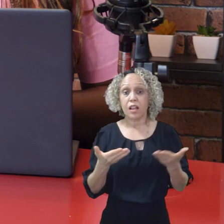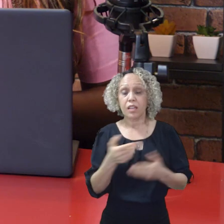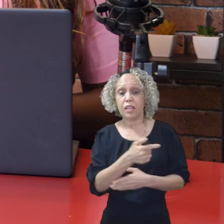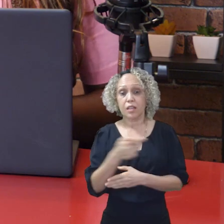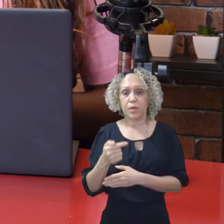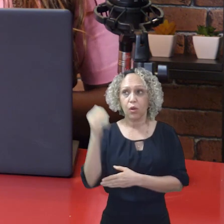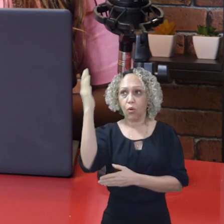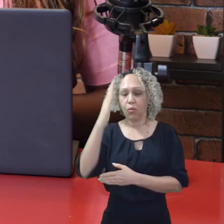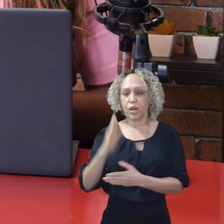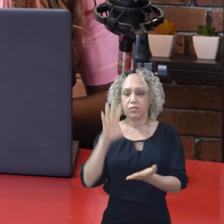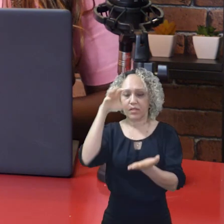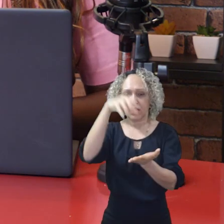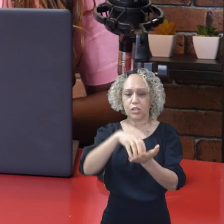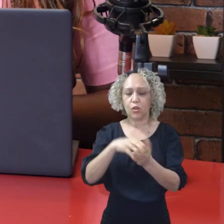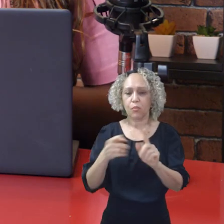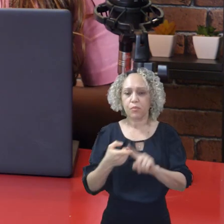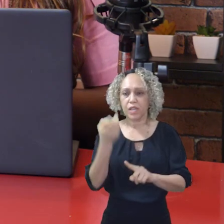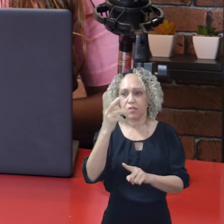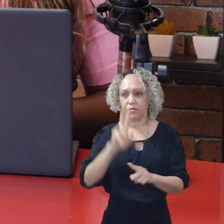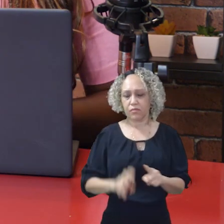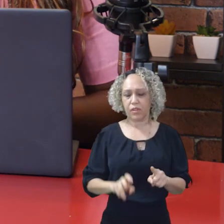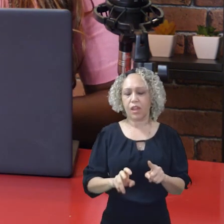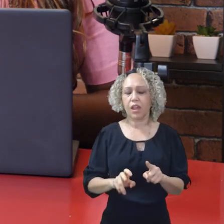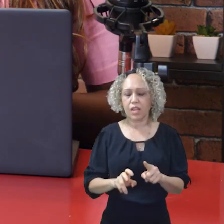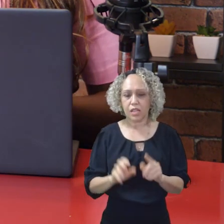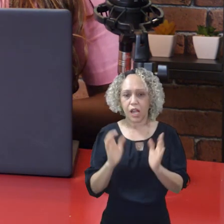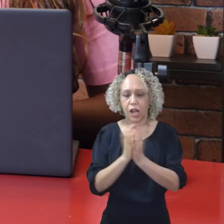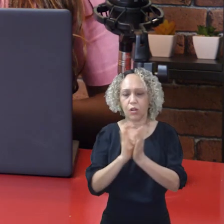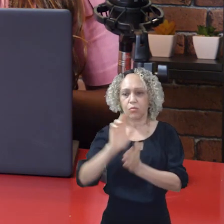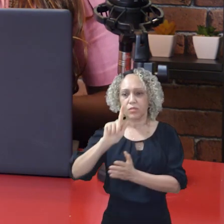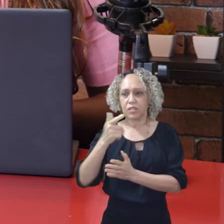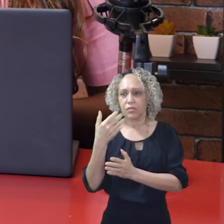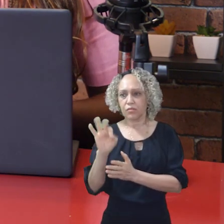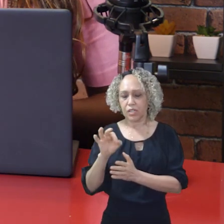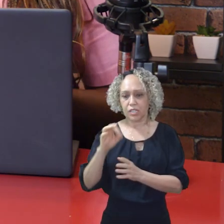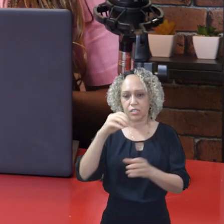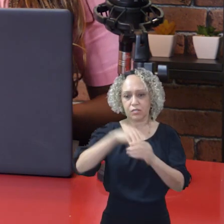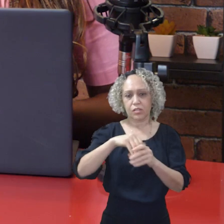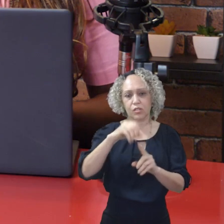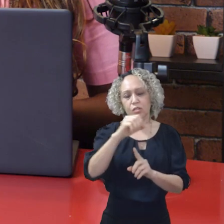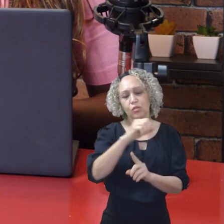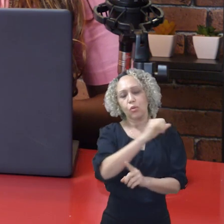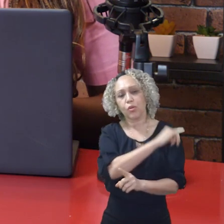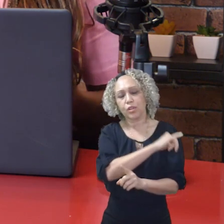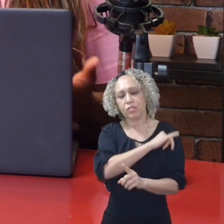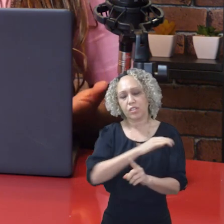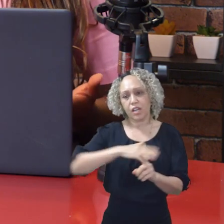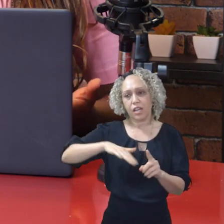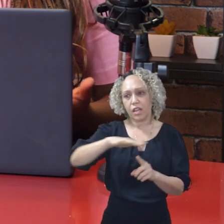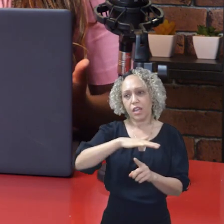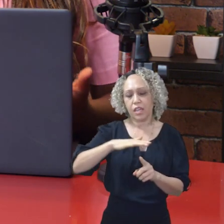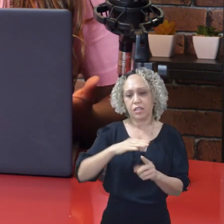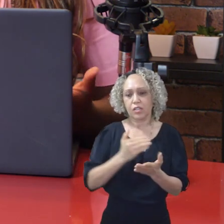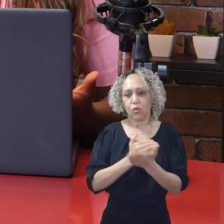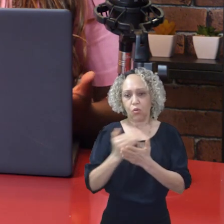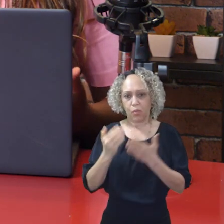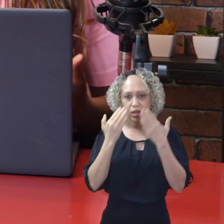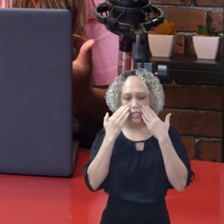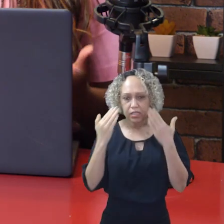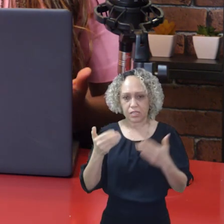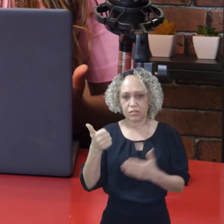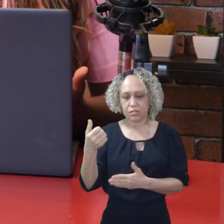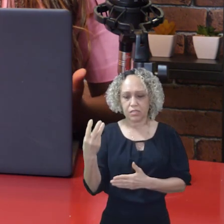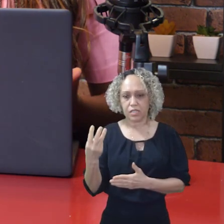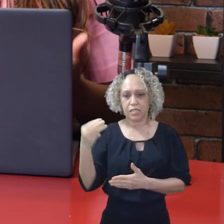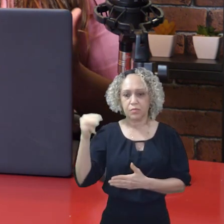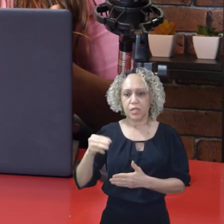Nesta semana, o Brasil sediou pela primeira vez a cúpula do G20 no Rio de Janeiro. E a gente começa essa edição do